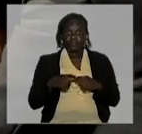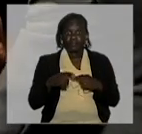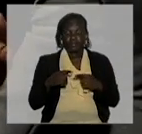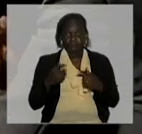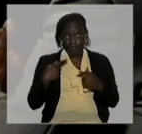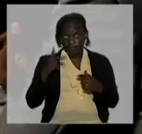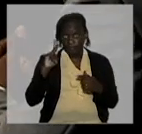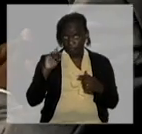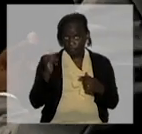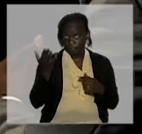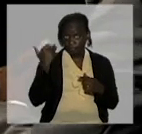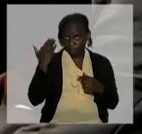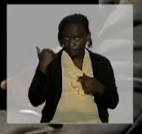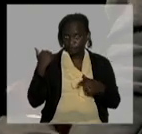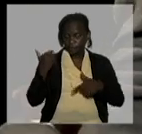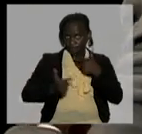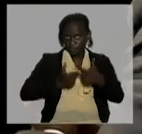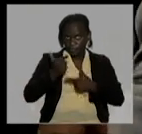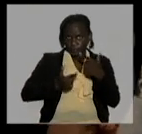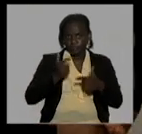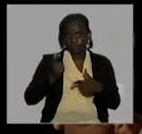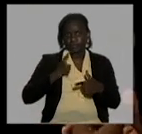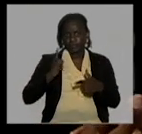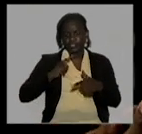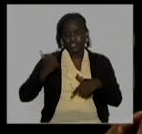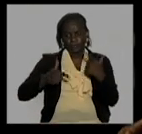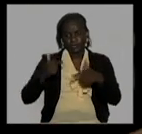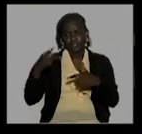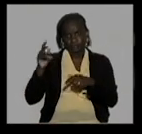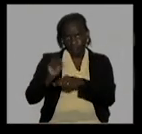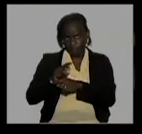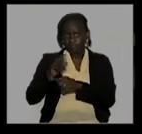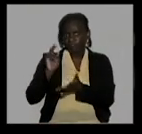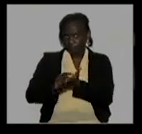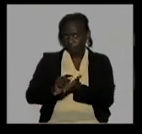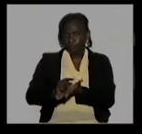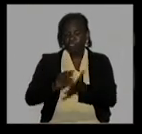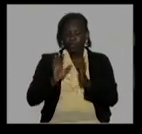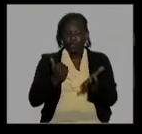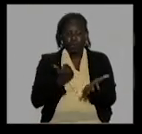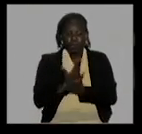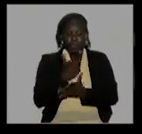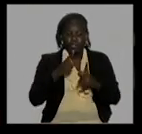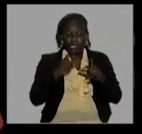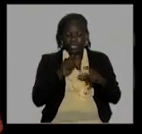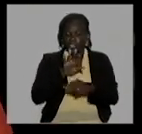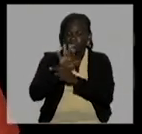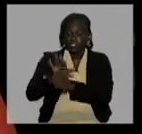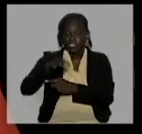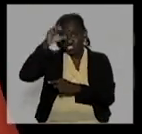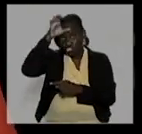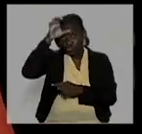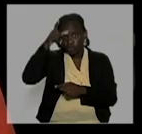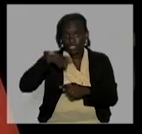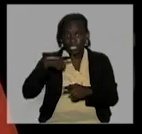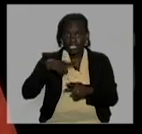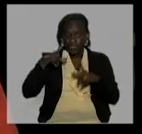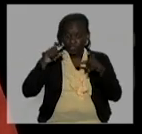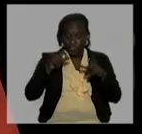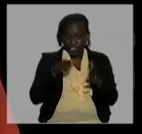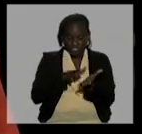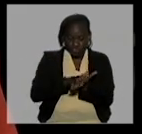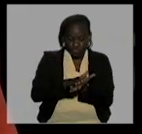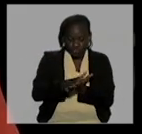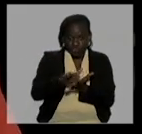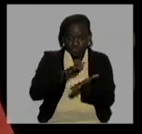porque meu pai, ele trabalhava, tinha o emprego dele, mas ele comprou uma câmera para ajudar o meu tio que tinha um laboratório